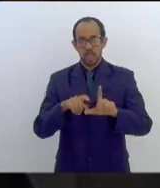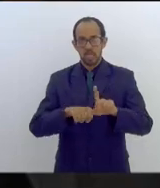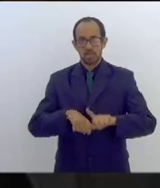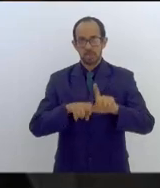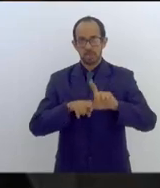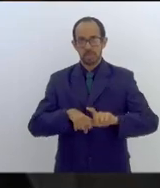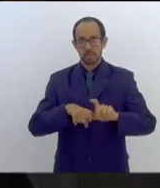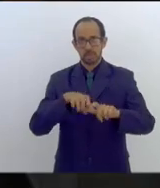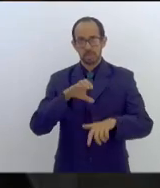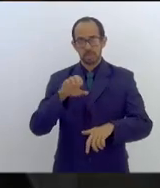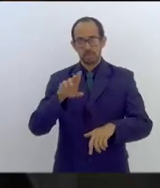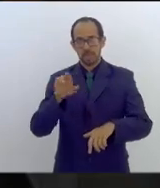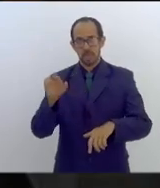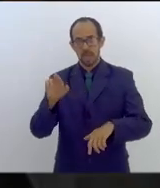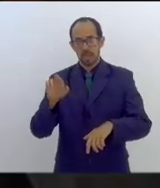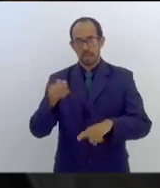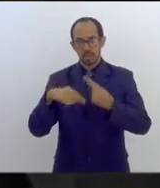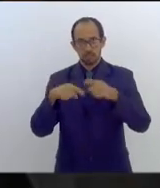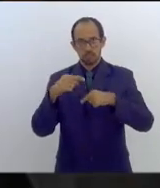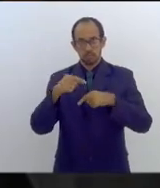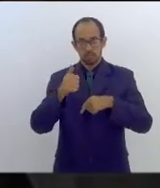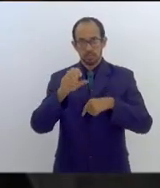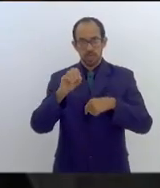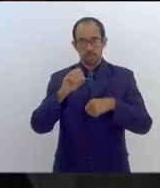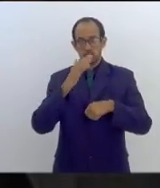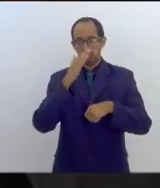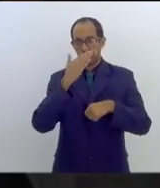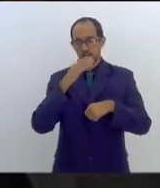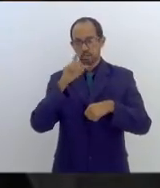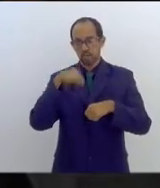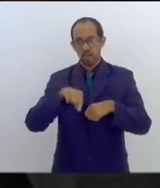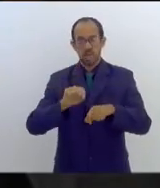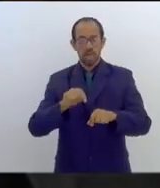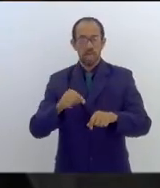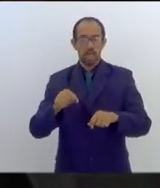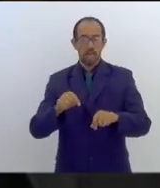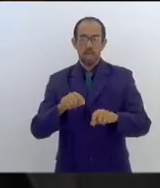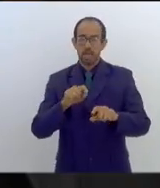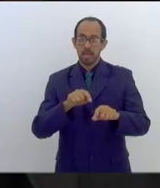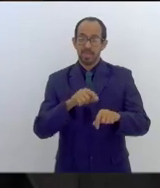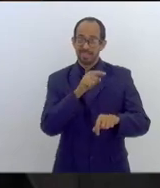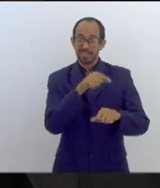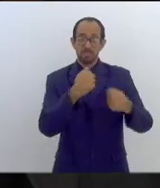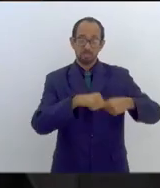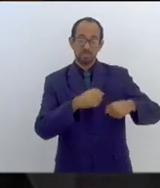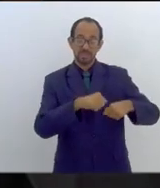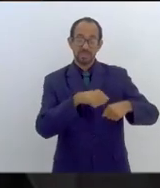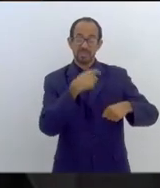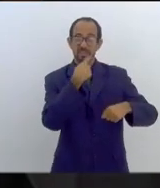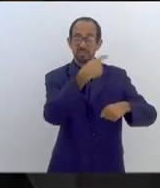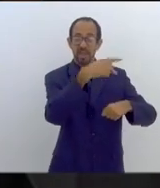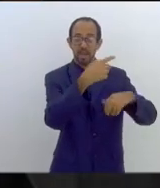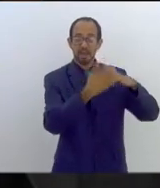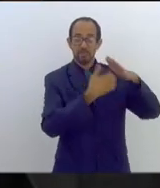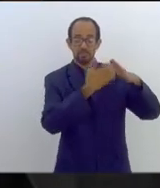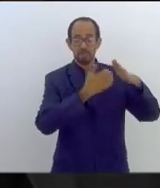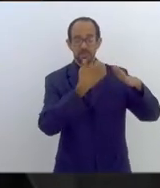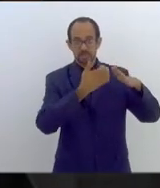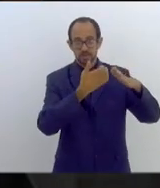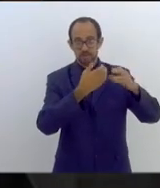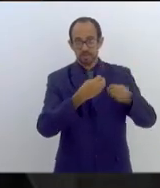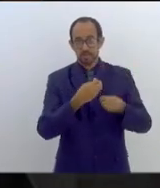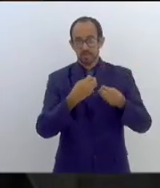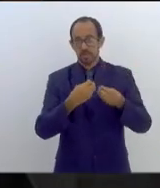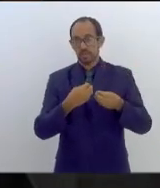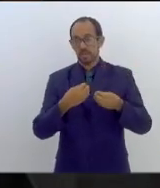10 de fevereiro, se tornou refém dessa concessionária, entregando a